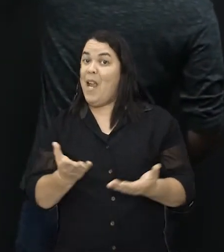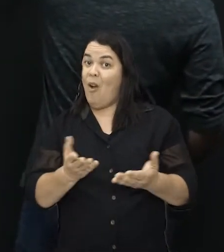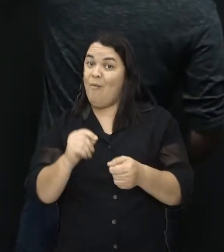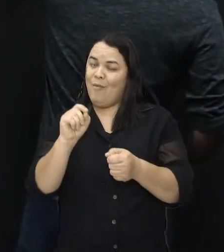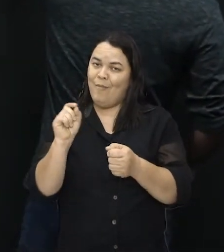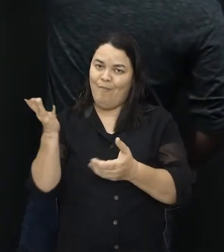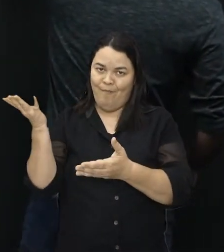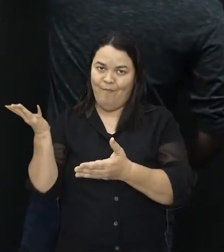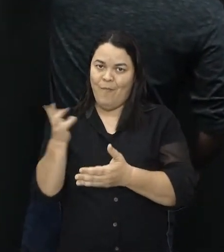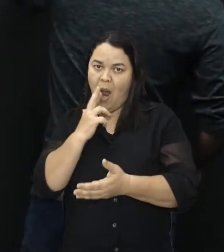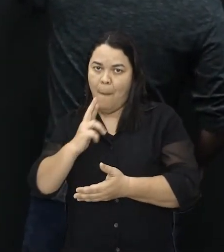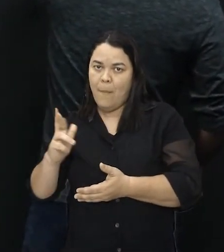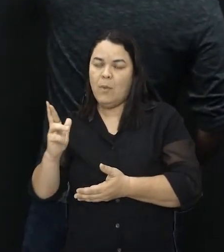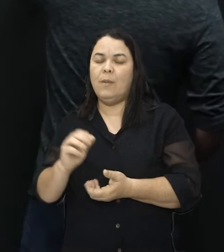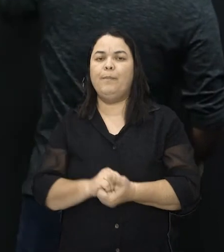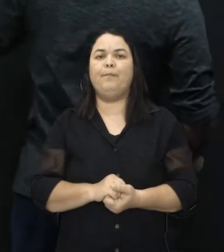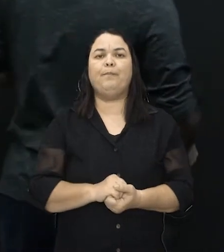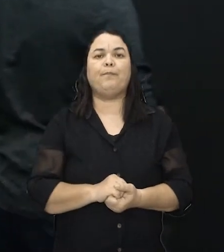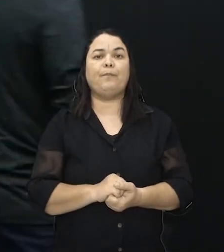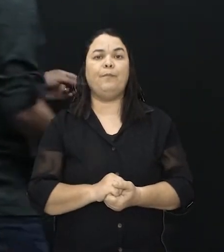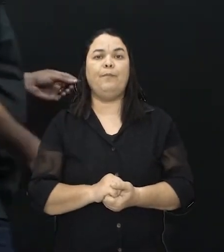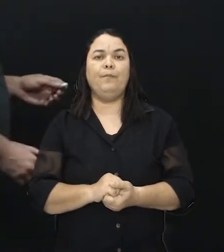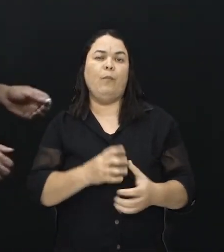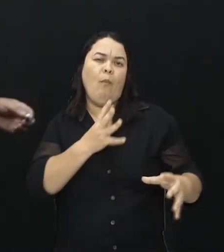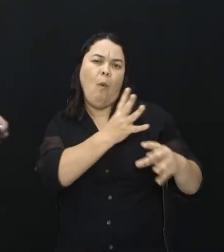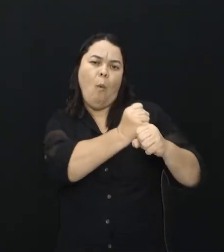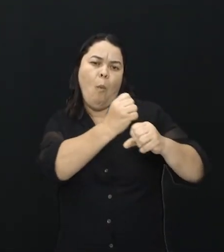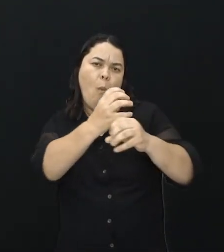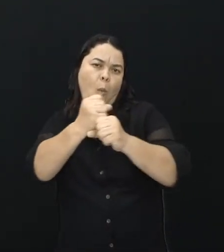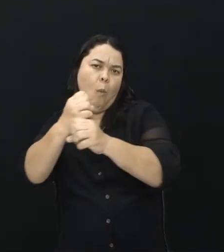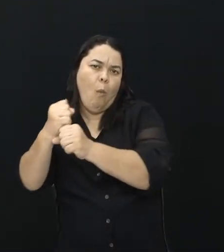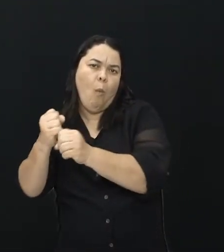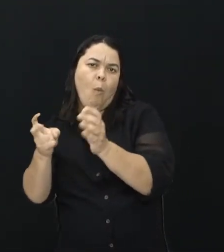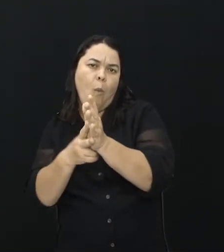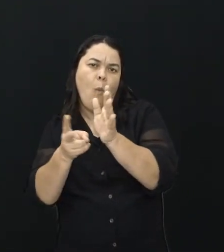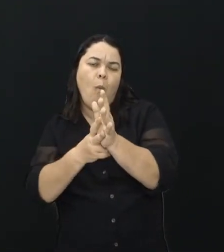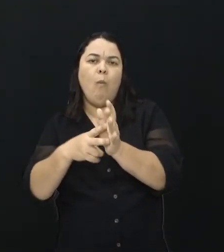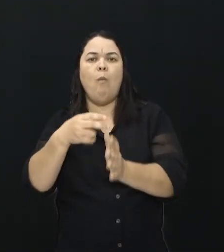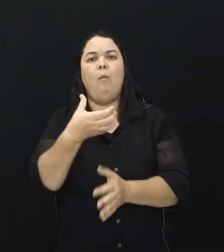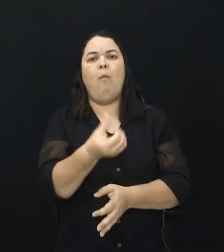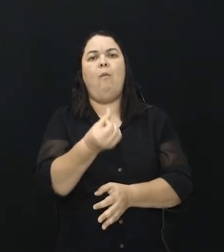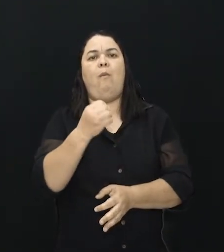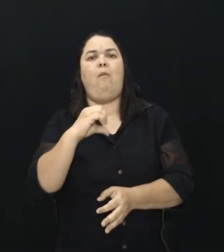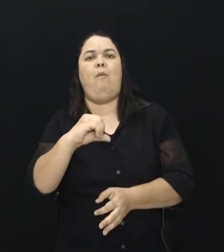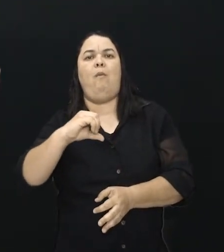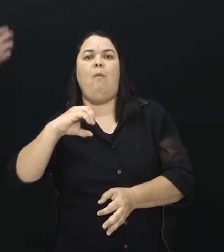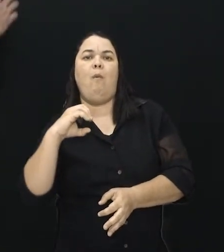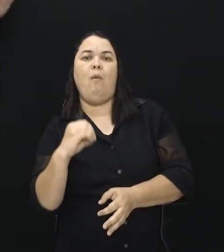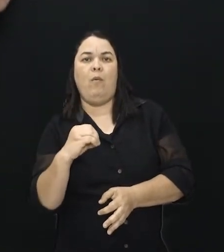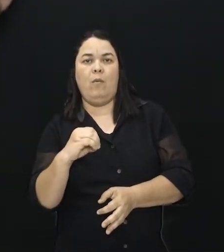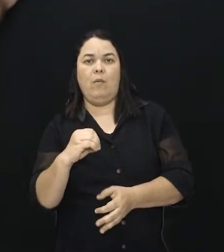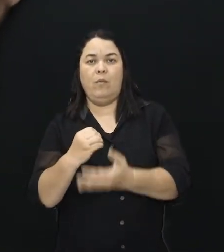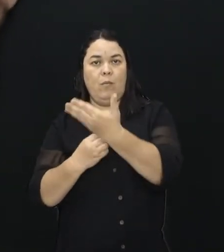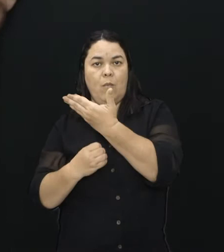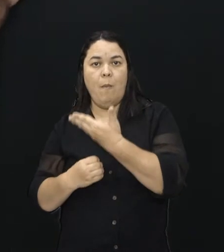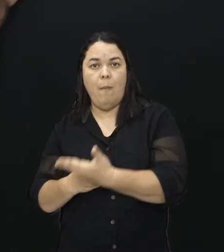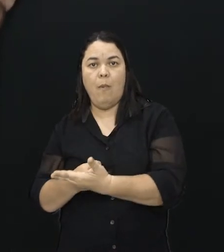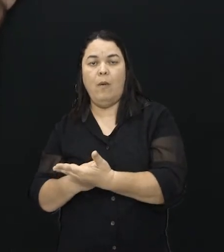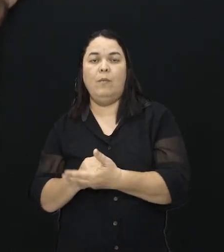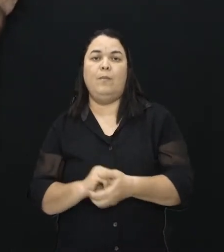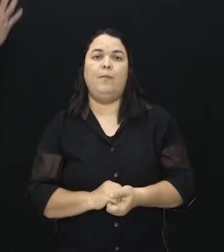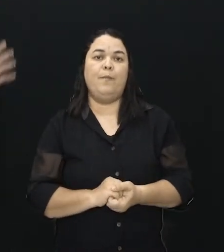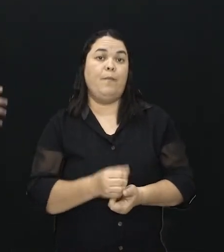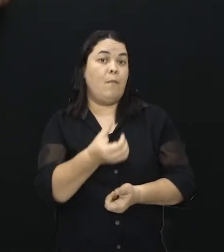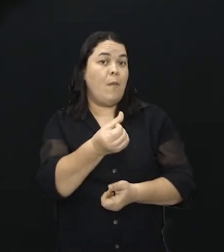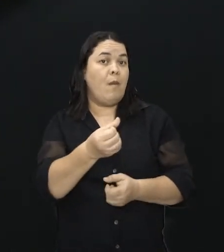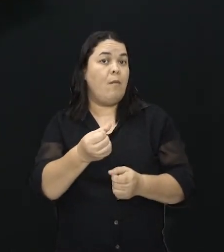em cima. Ó. A soma desses três valores é igual a 690. Somando aqui embaixo, 6